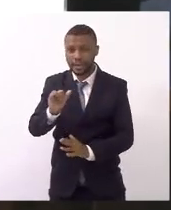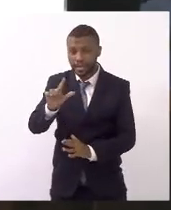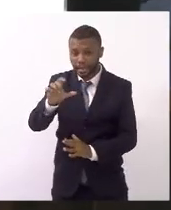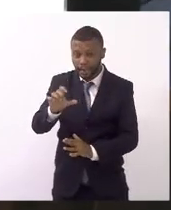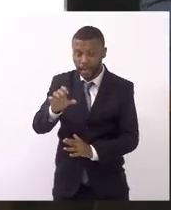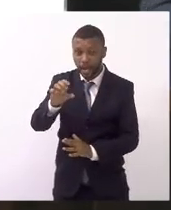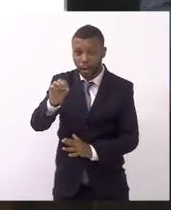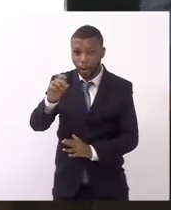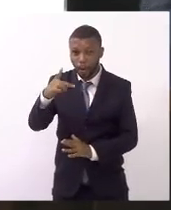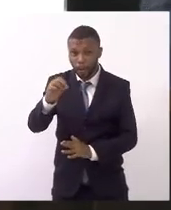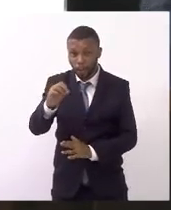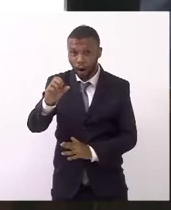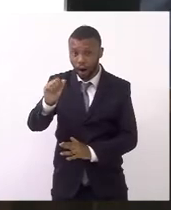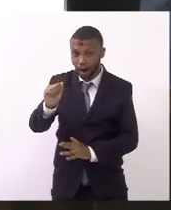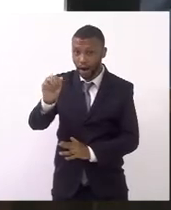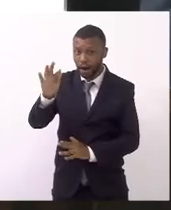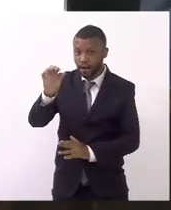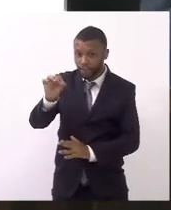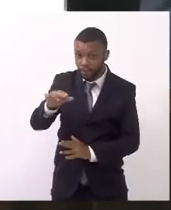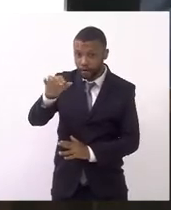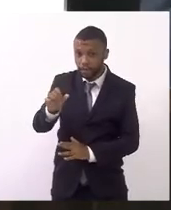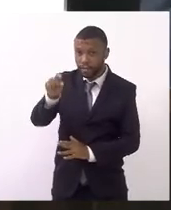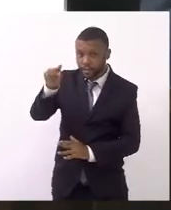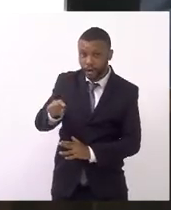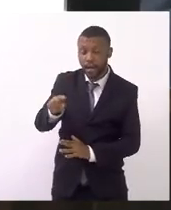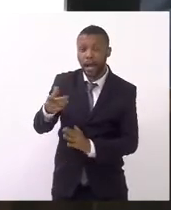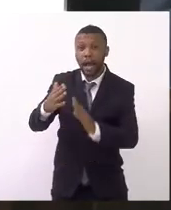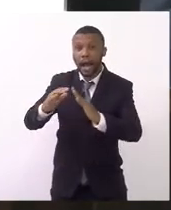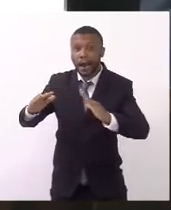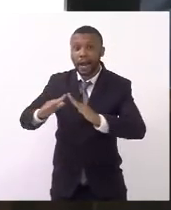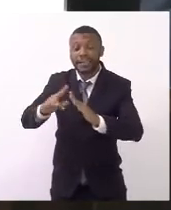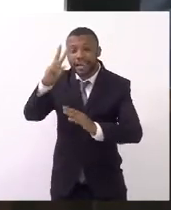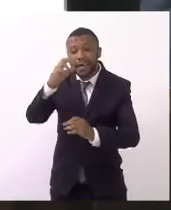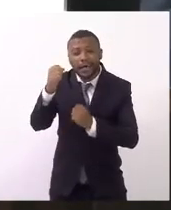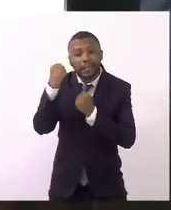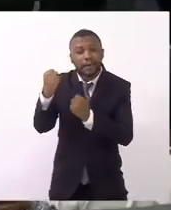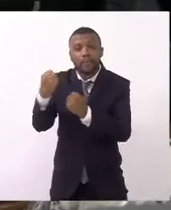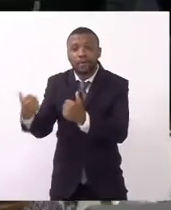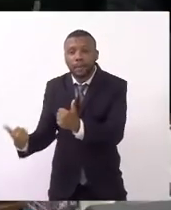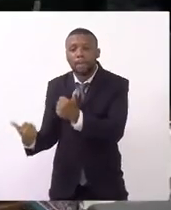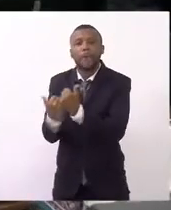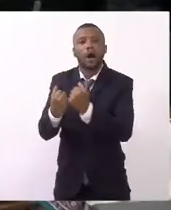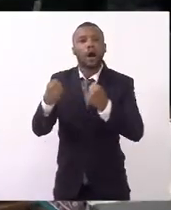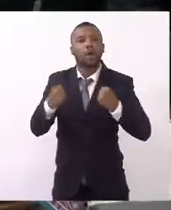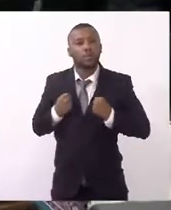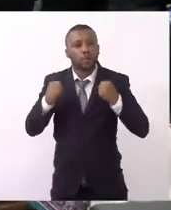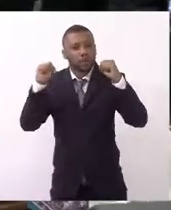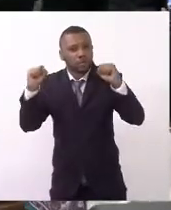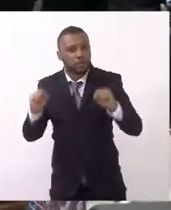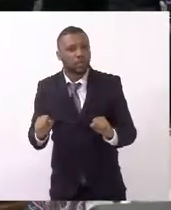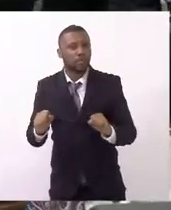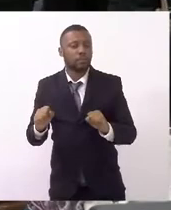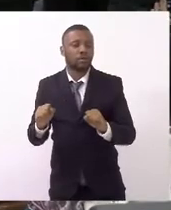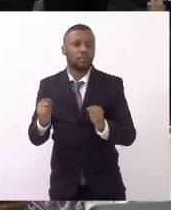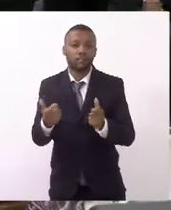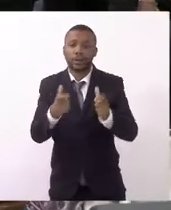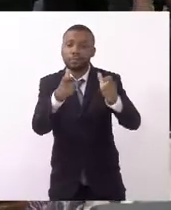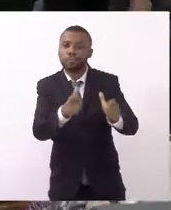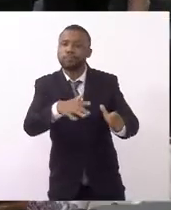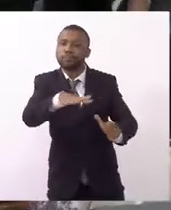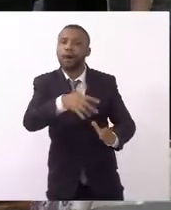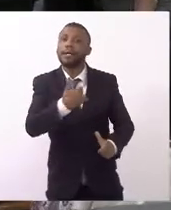Ilê Axé opô afonjá jar a casa da força sustentada por Xangô a casa localizada em